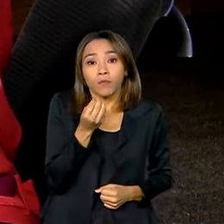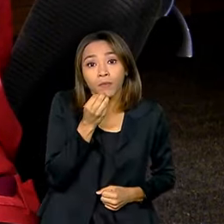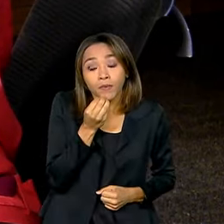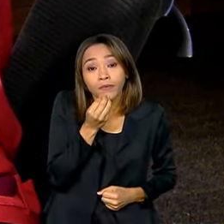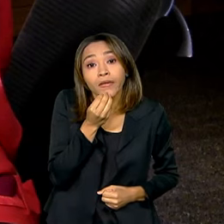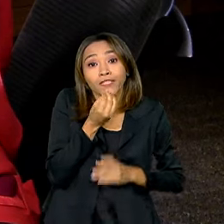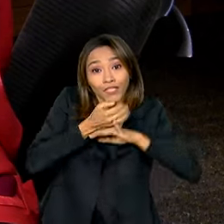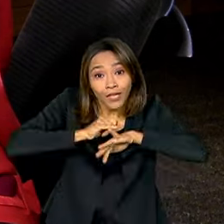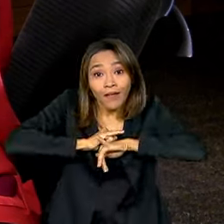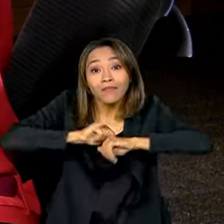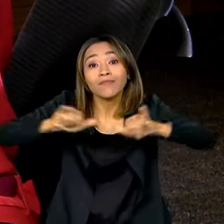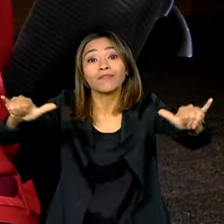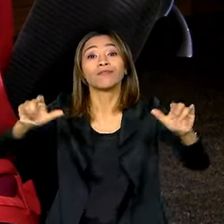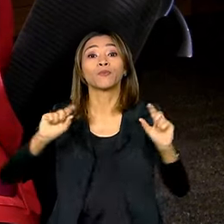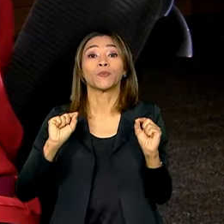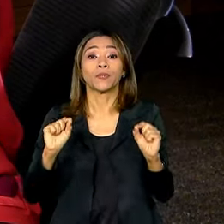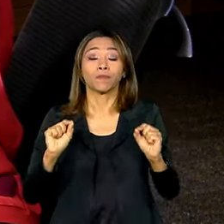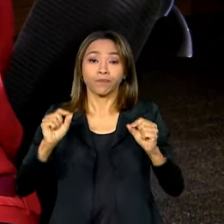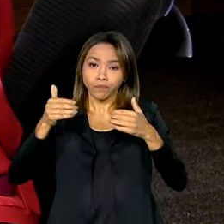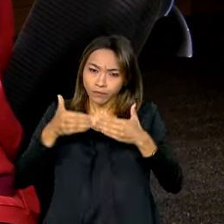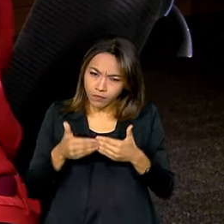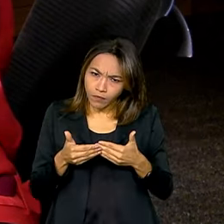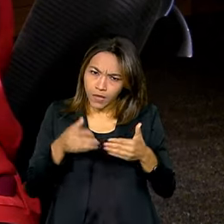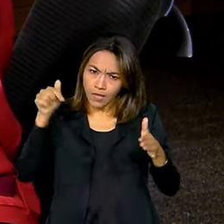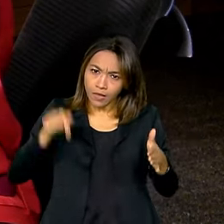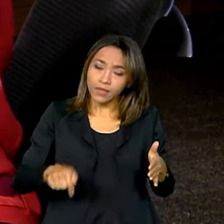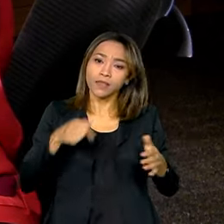boa notícia. Ao longo do ano